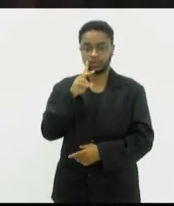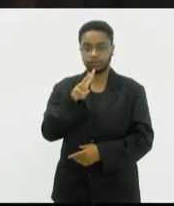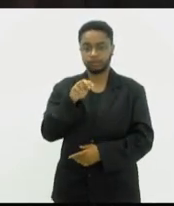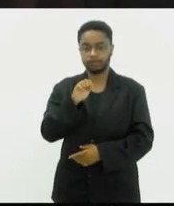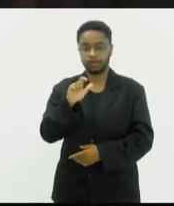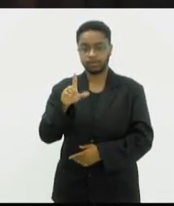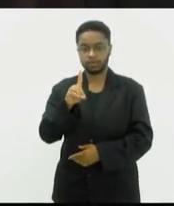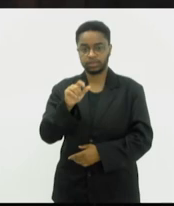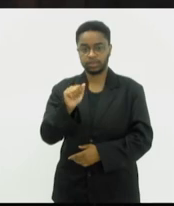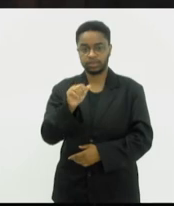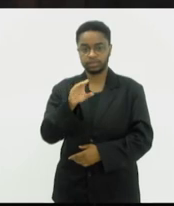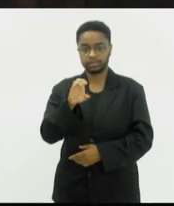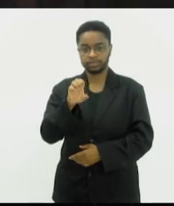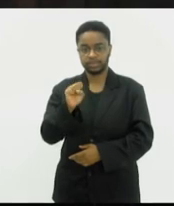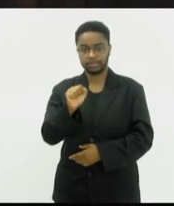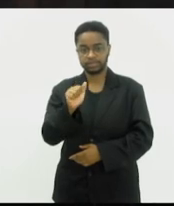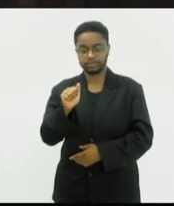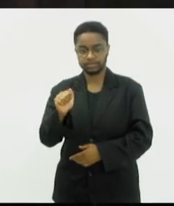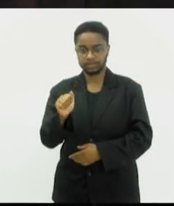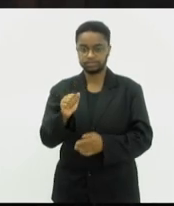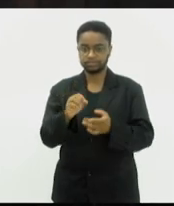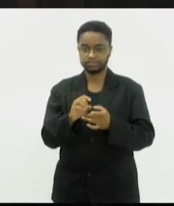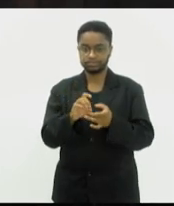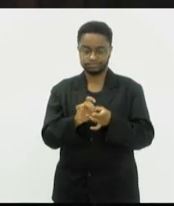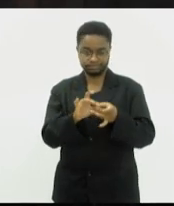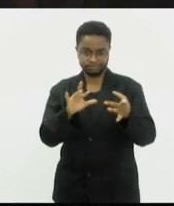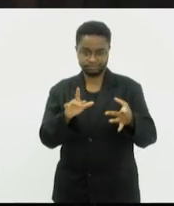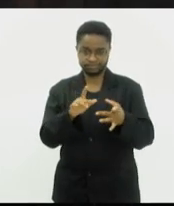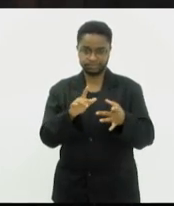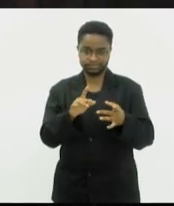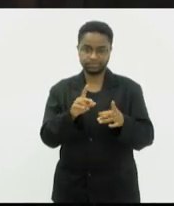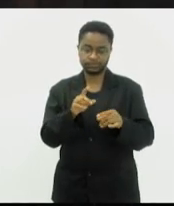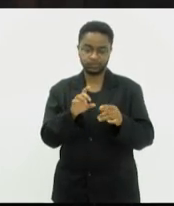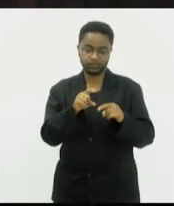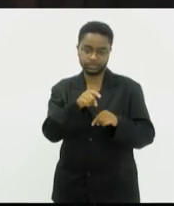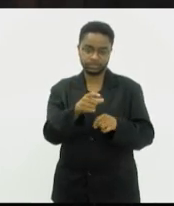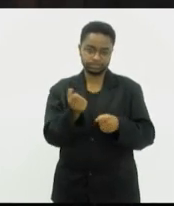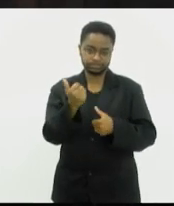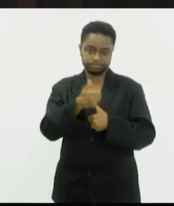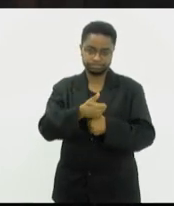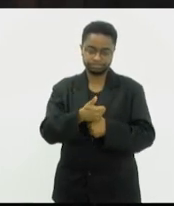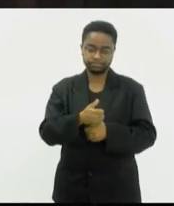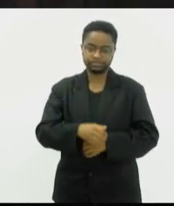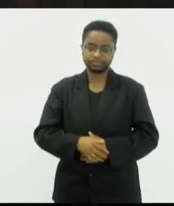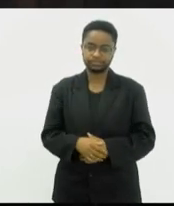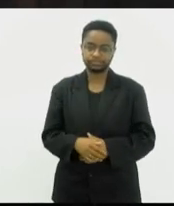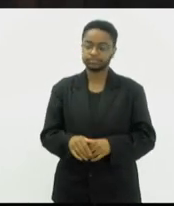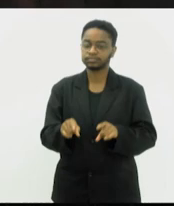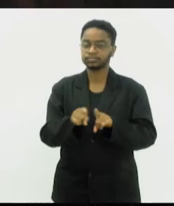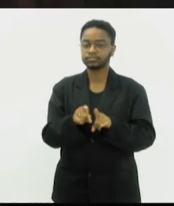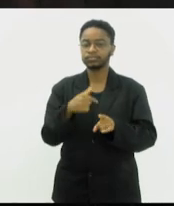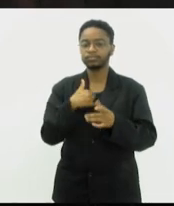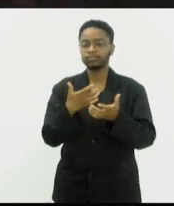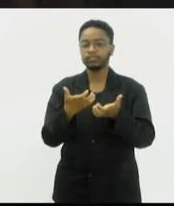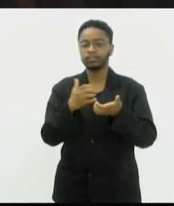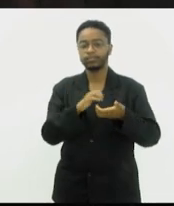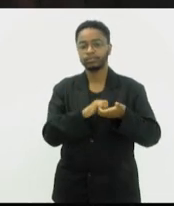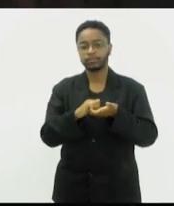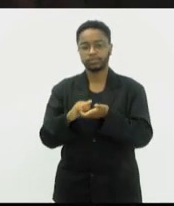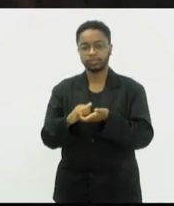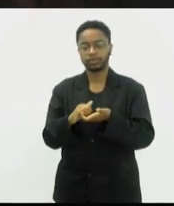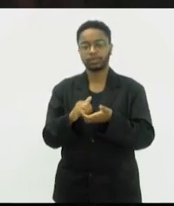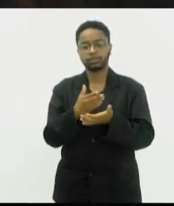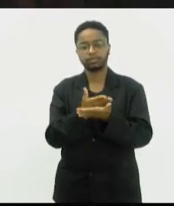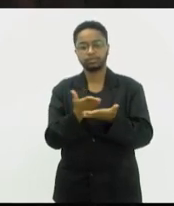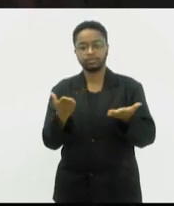Valdeciasa lhe fez essa concessão. Mas queria também saudar os senhores e os